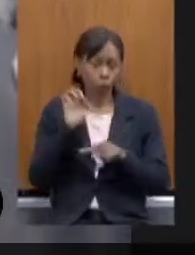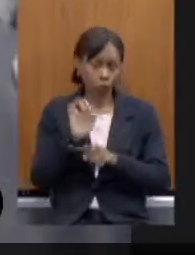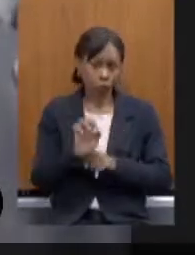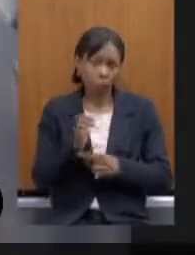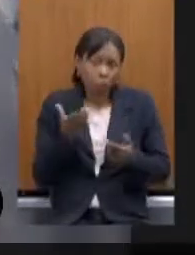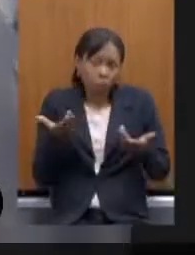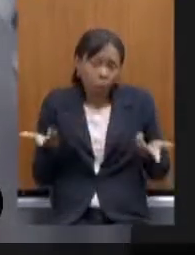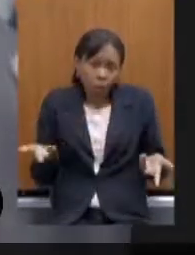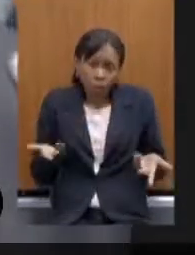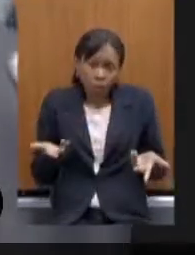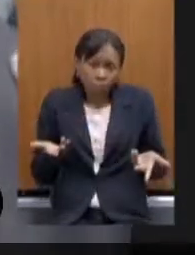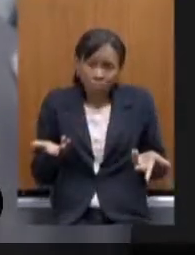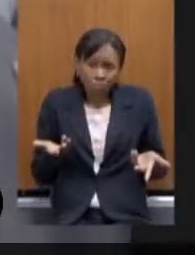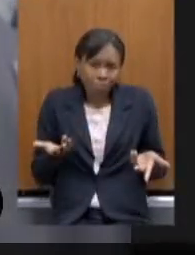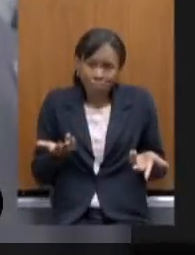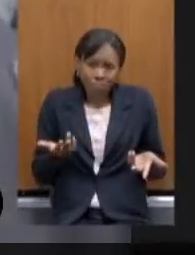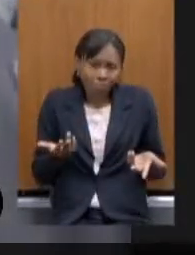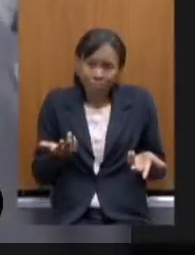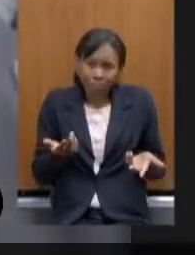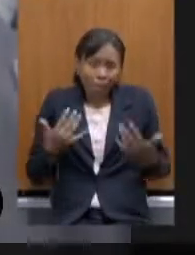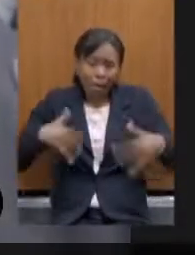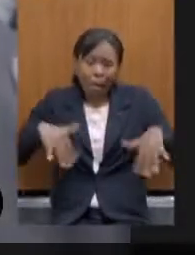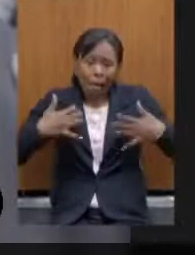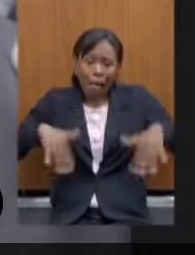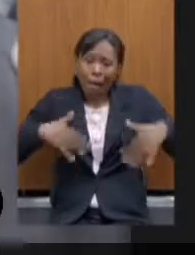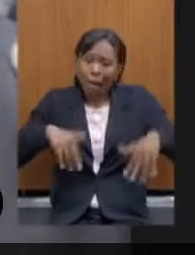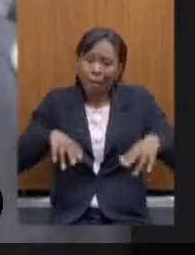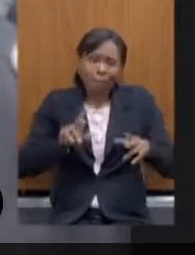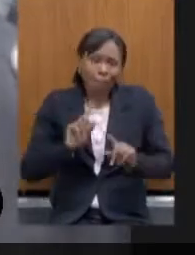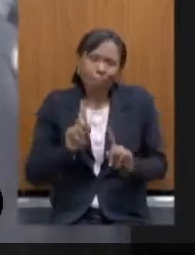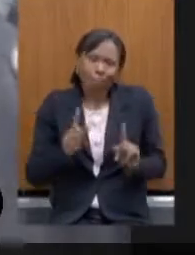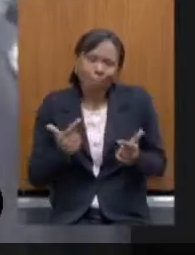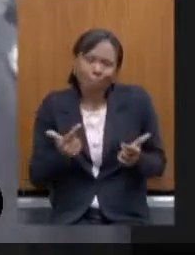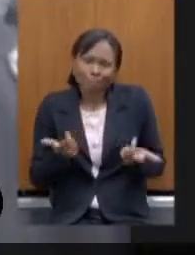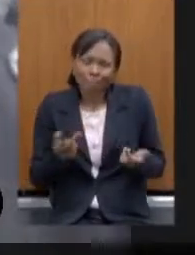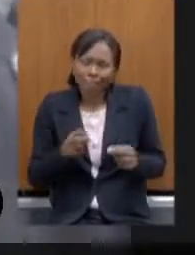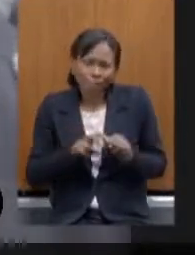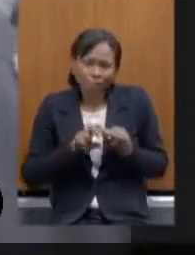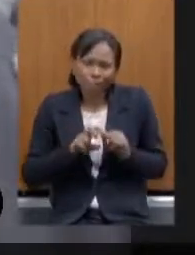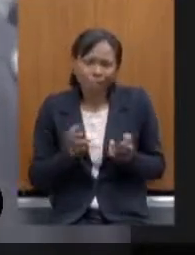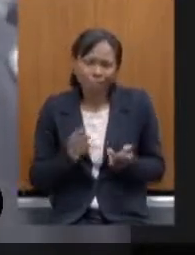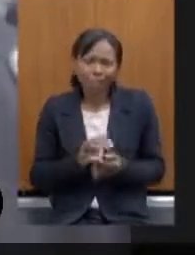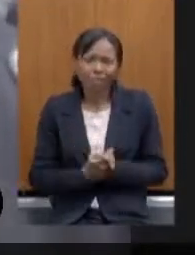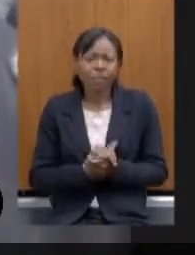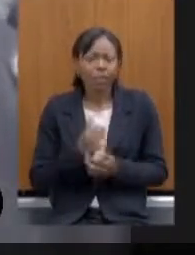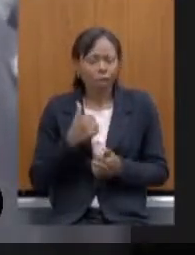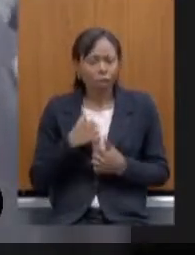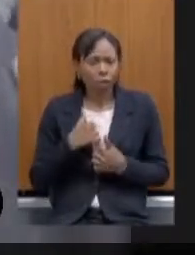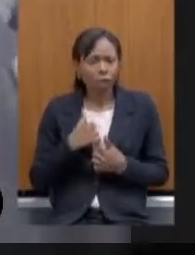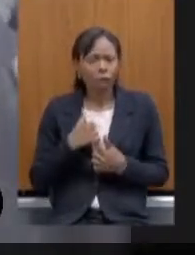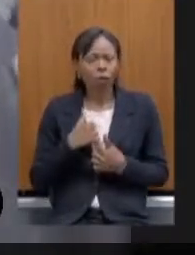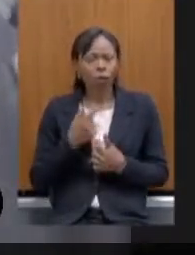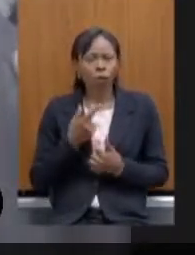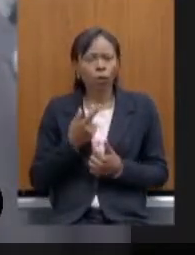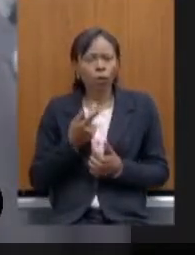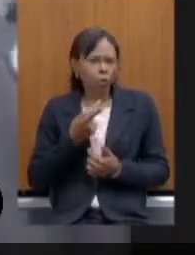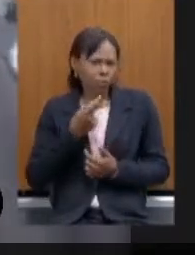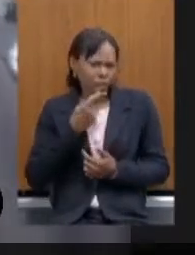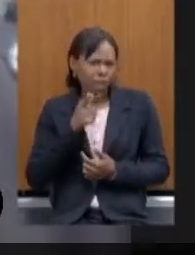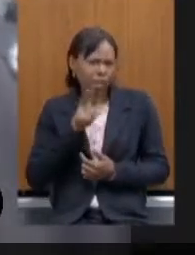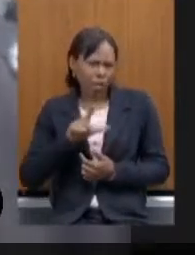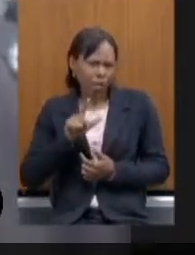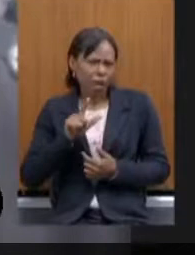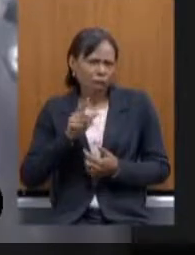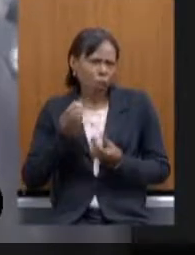isso não é motivo para esse desespero então eu quero deixar claro a minha posição também ir